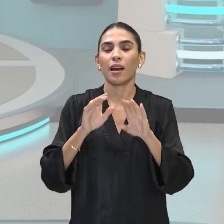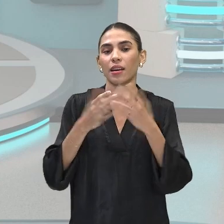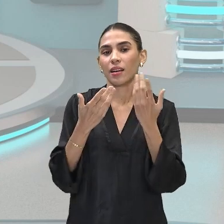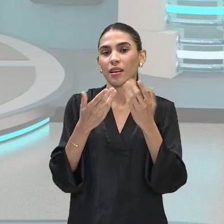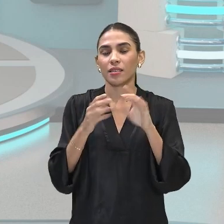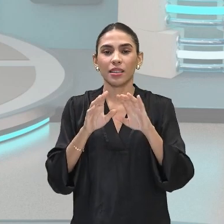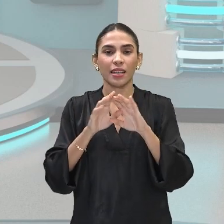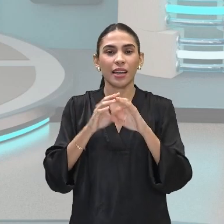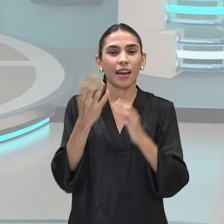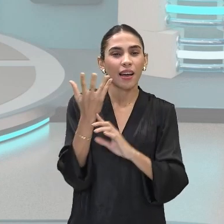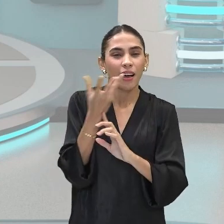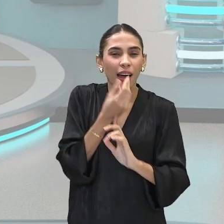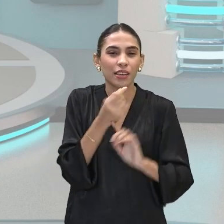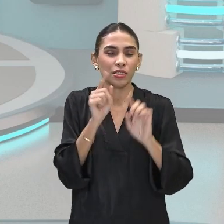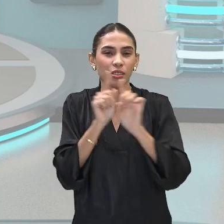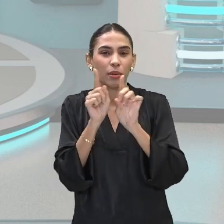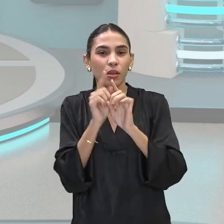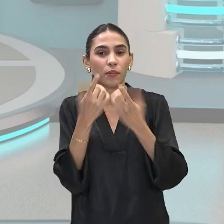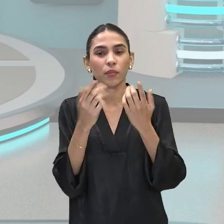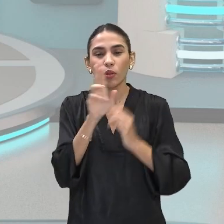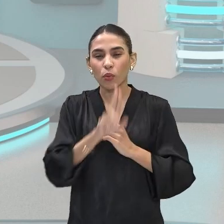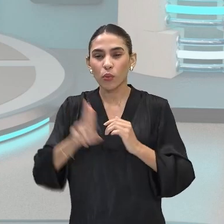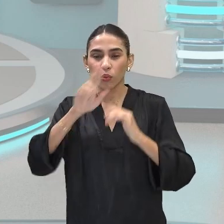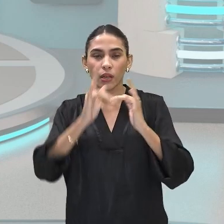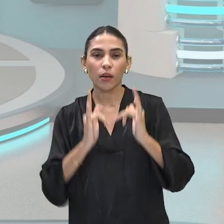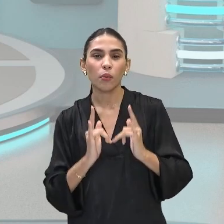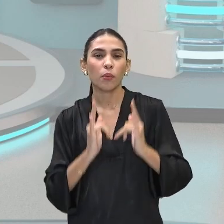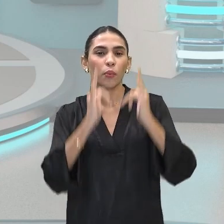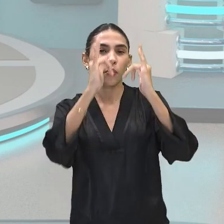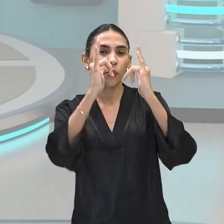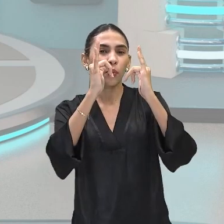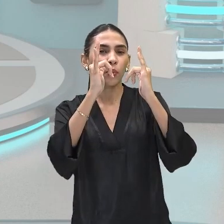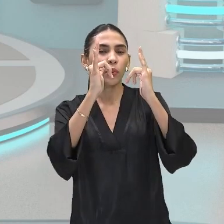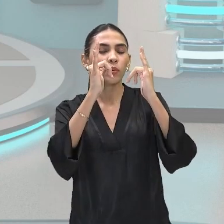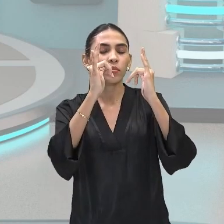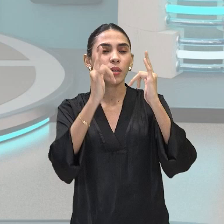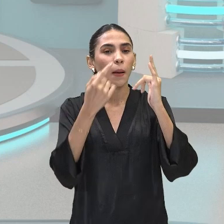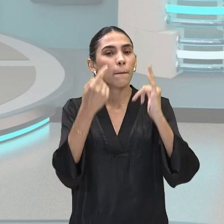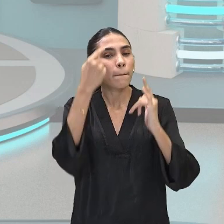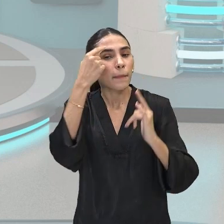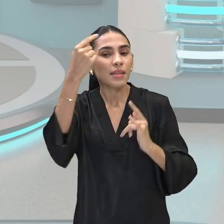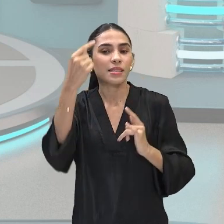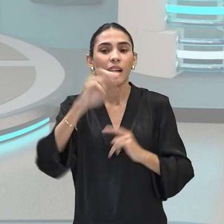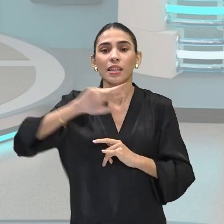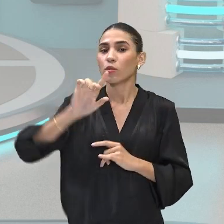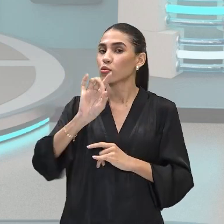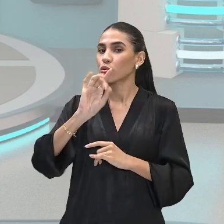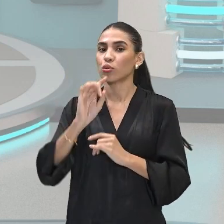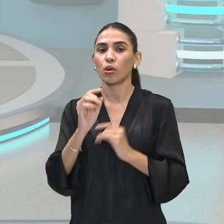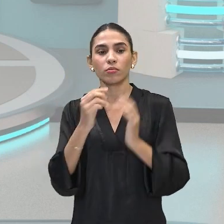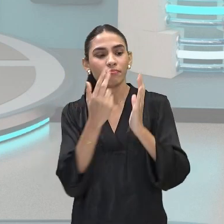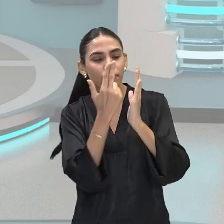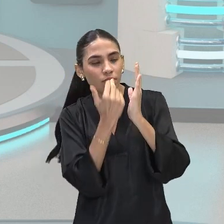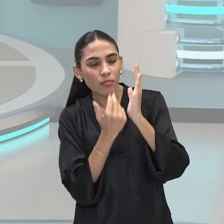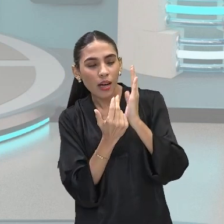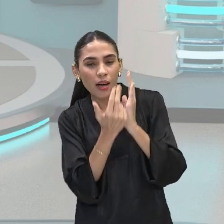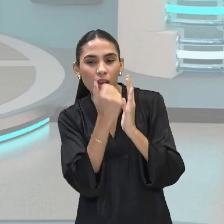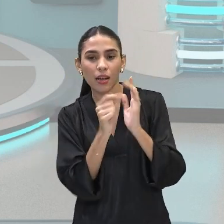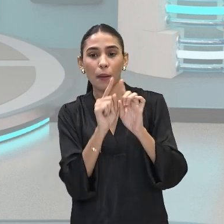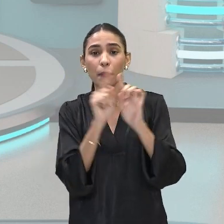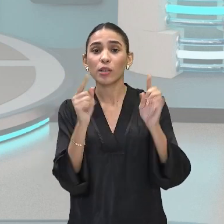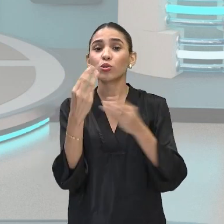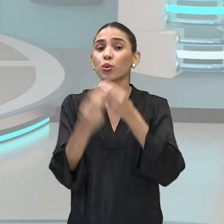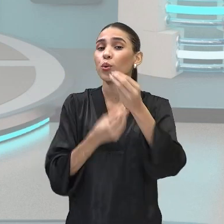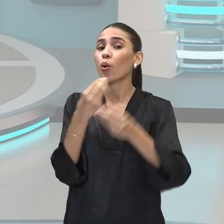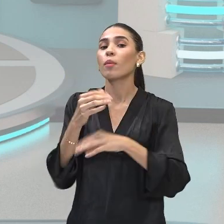aqueles prédios enormes, ele tem que pensar não só na obra, mas em como ele vai